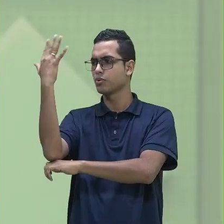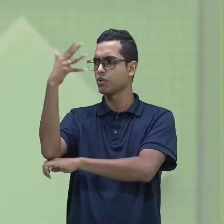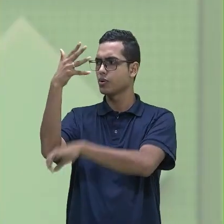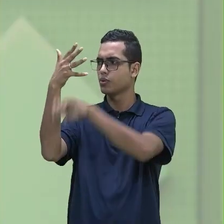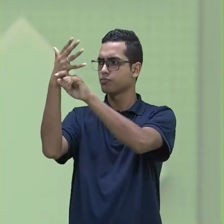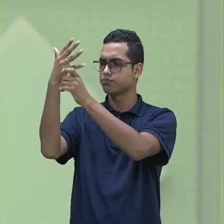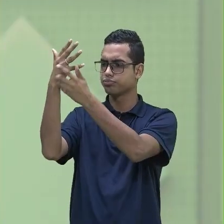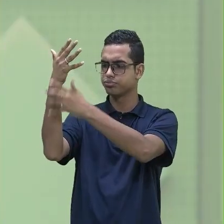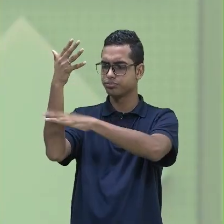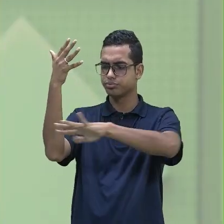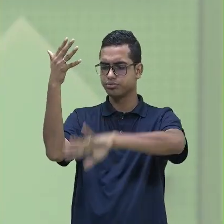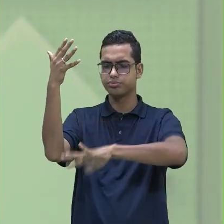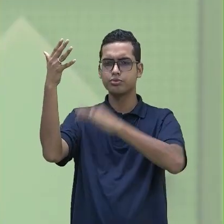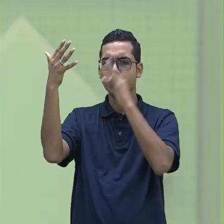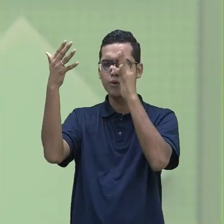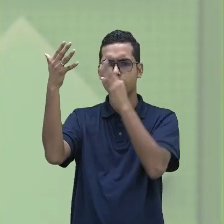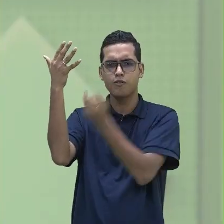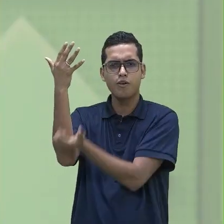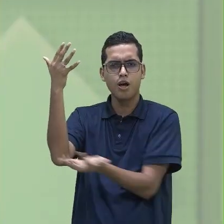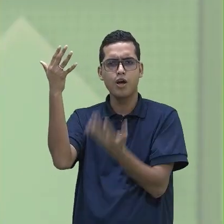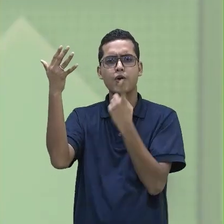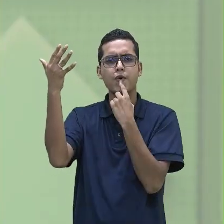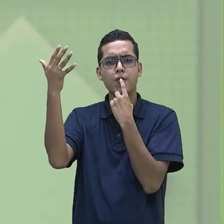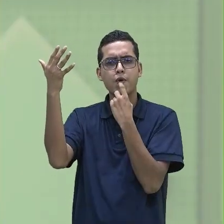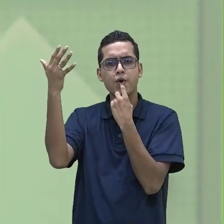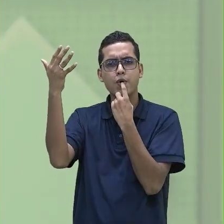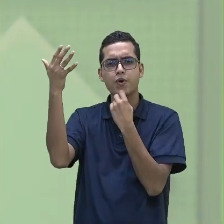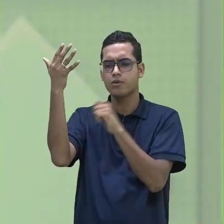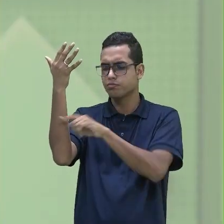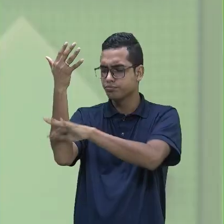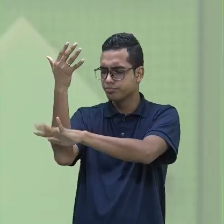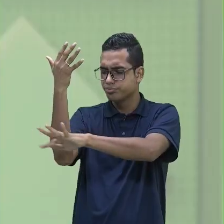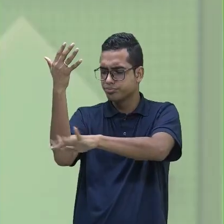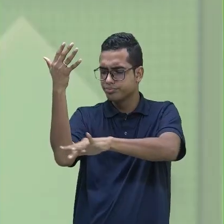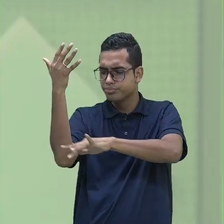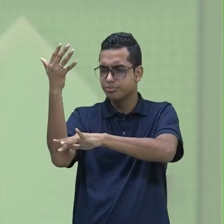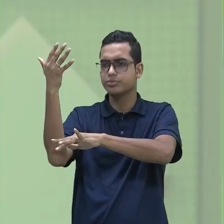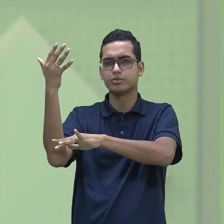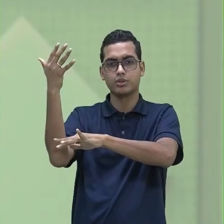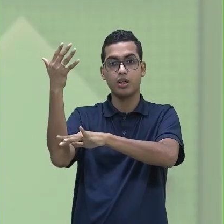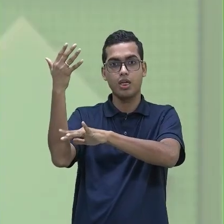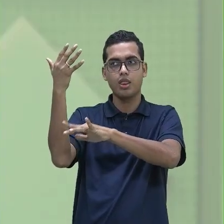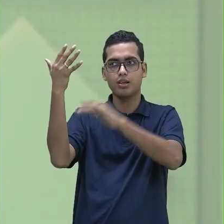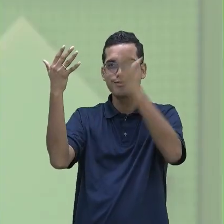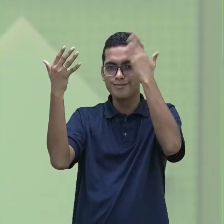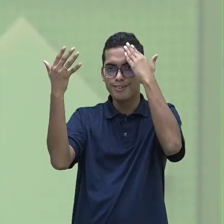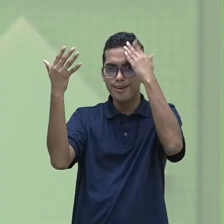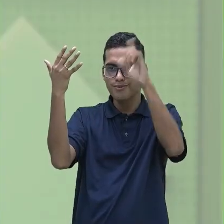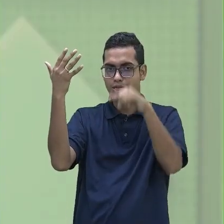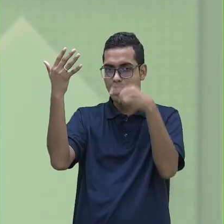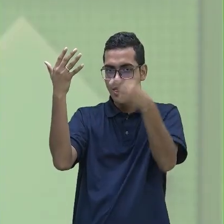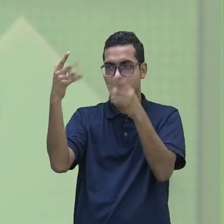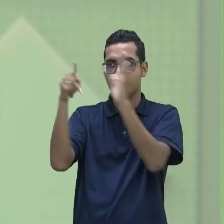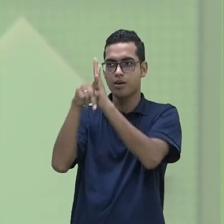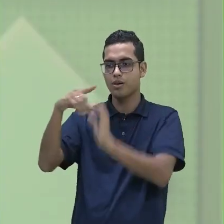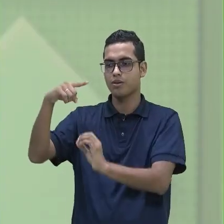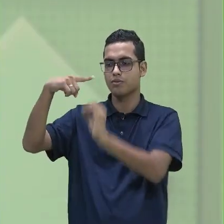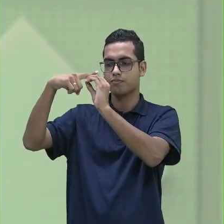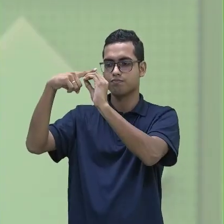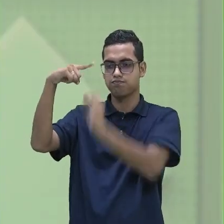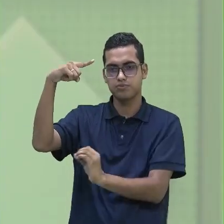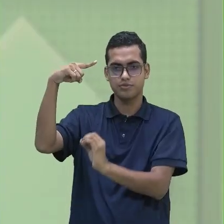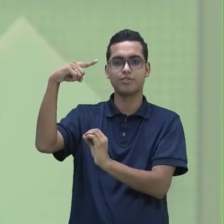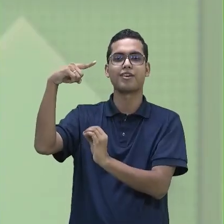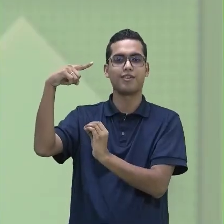cor intensa, né? E a gente já sabia que logo vinham os frutos de jambo e que nós íamos consumir muito lá